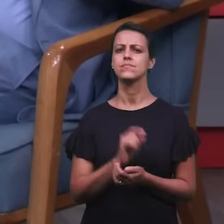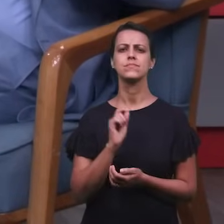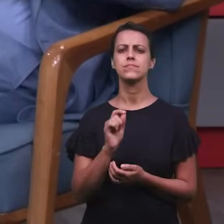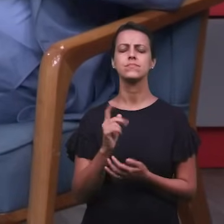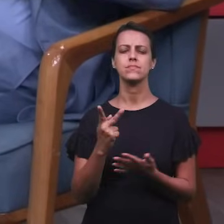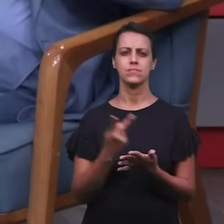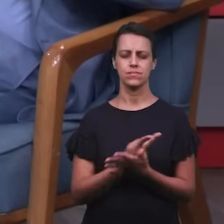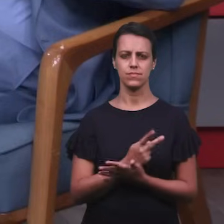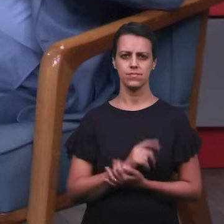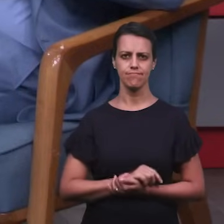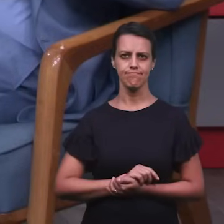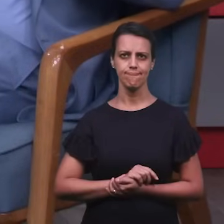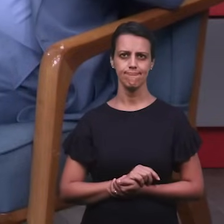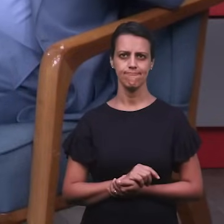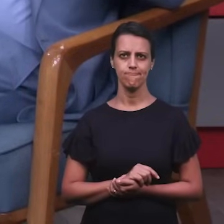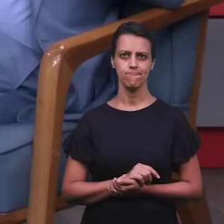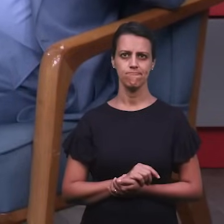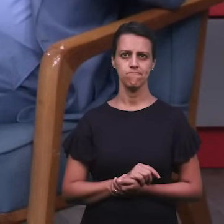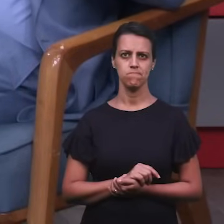um